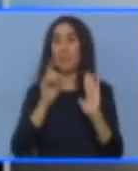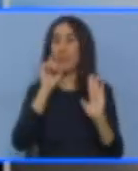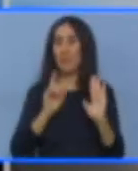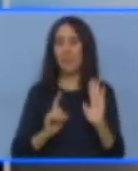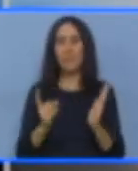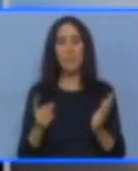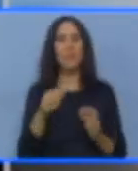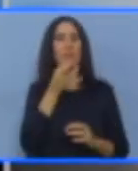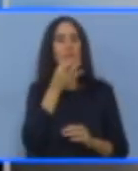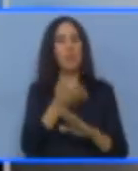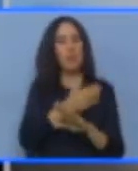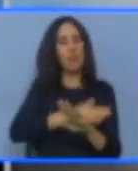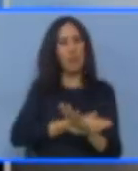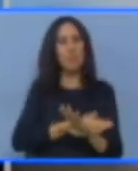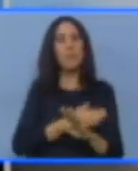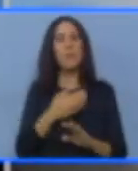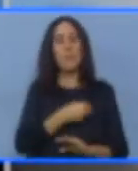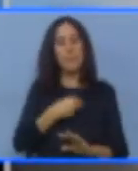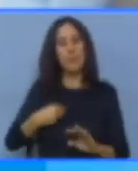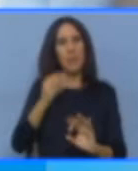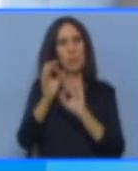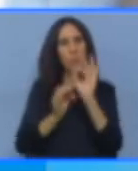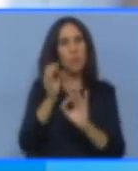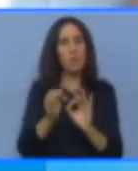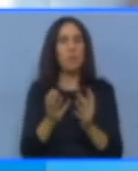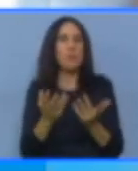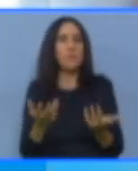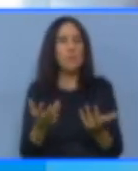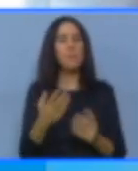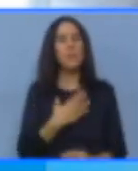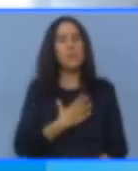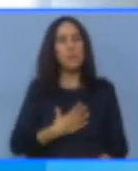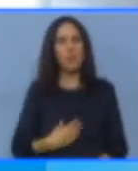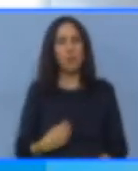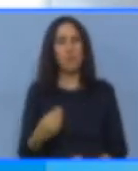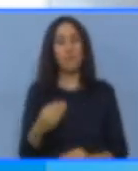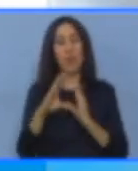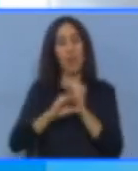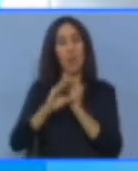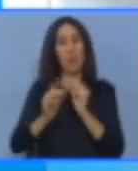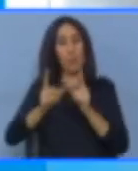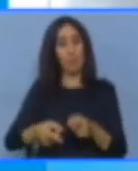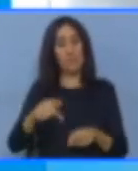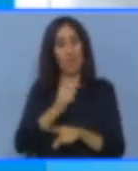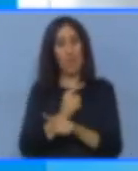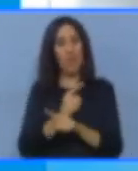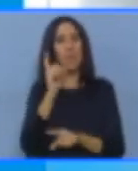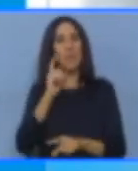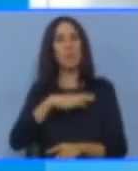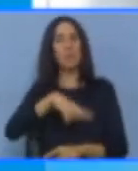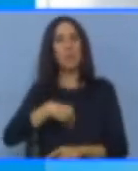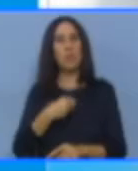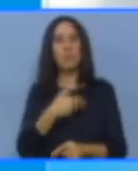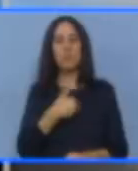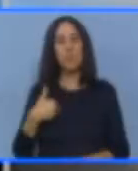antes de falarmos dos cuidados médicos, enfim, gostava que iniciássemos esta conversa neste Dia Mundial da Saúde Mental